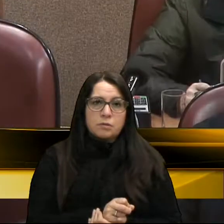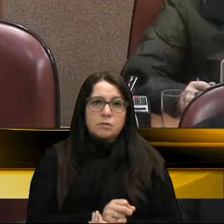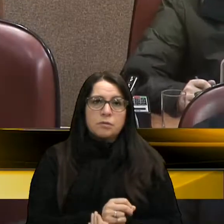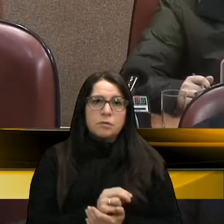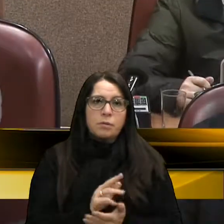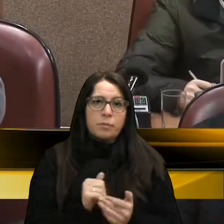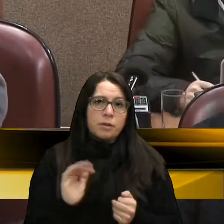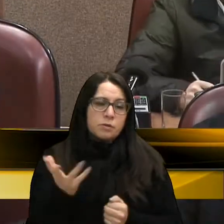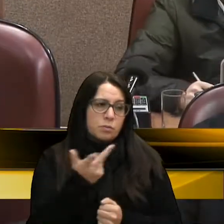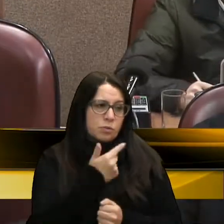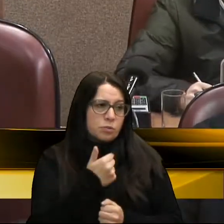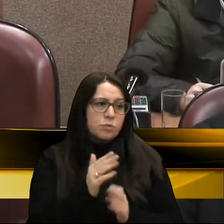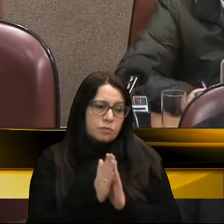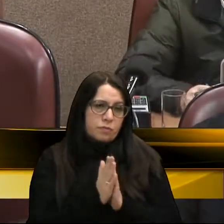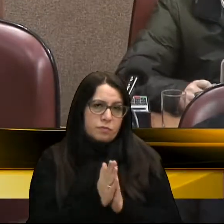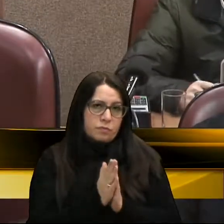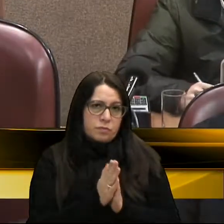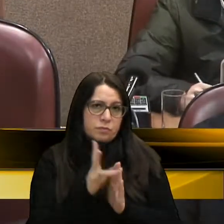eu peço encarecidamente,